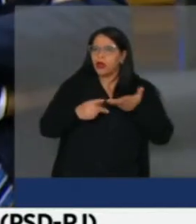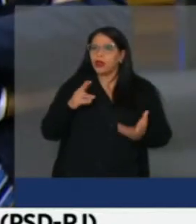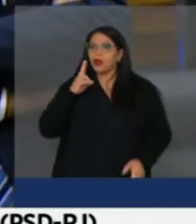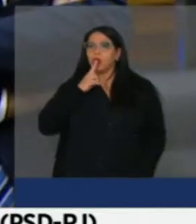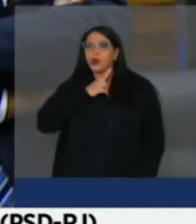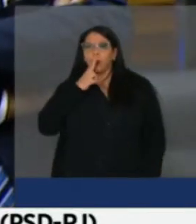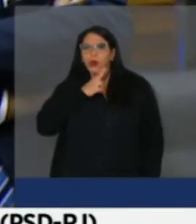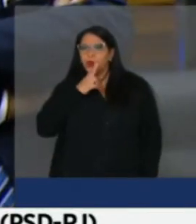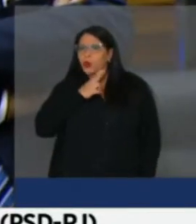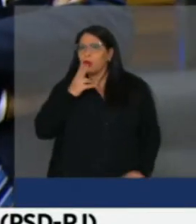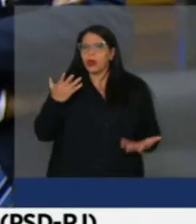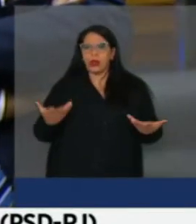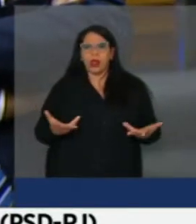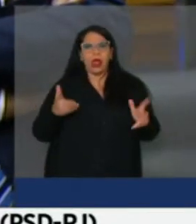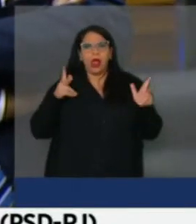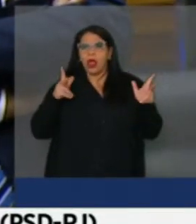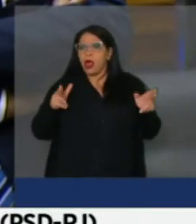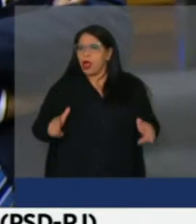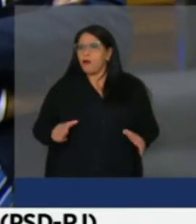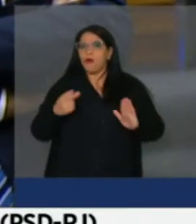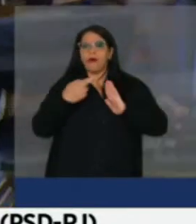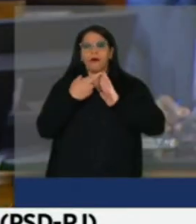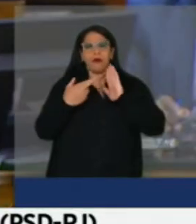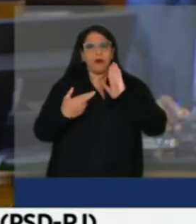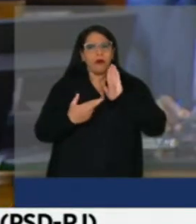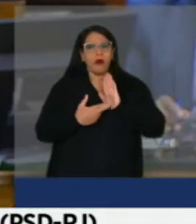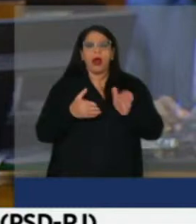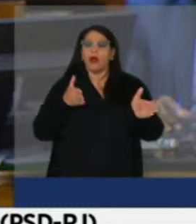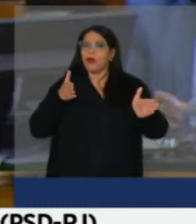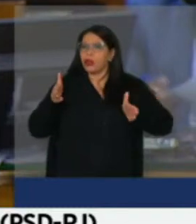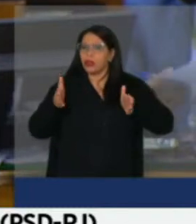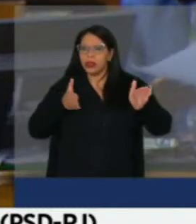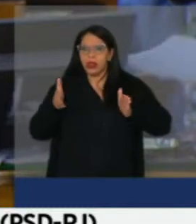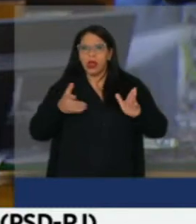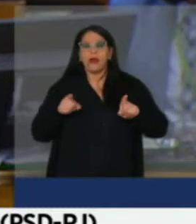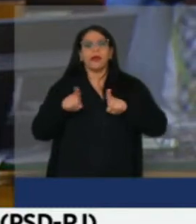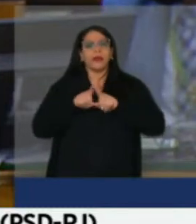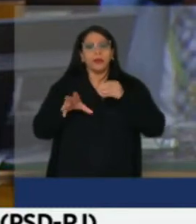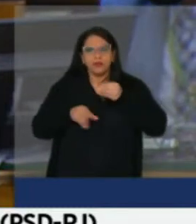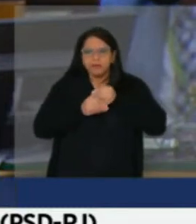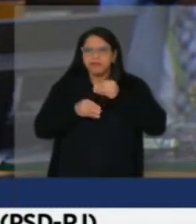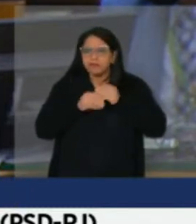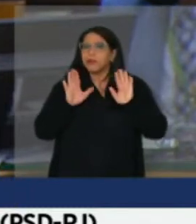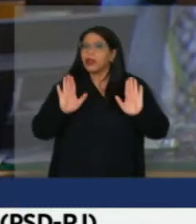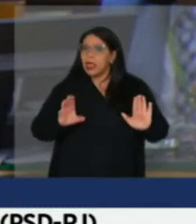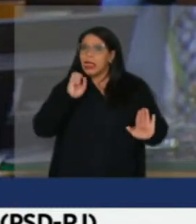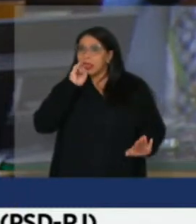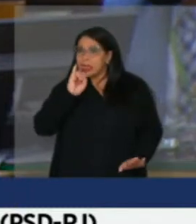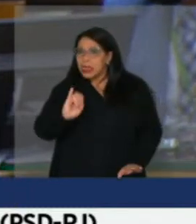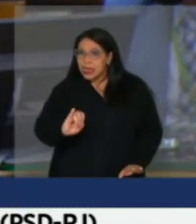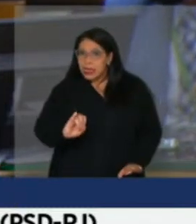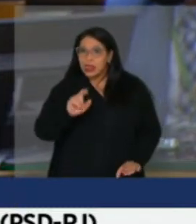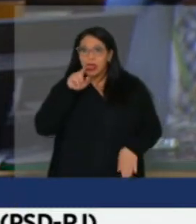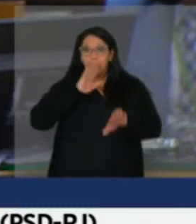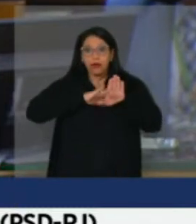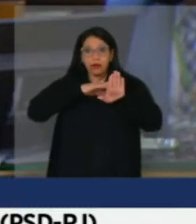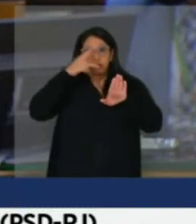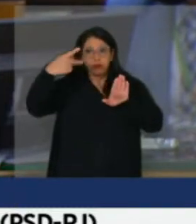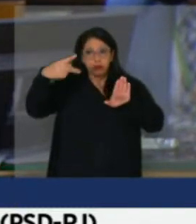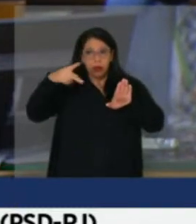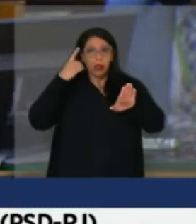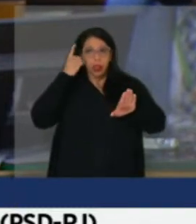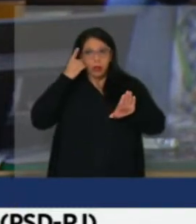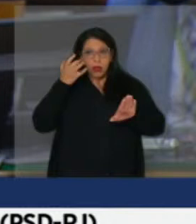plenário, com as mesmas regras, com os mesmos prazos, com os mesmos requerimentos. Então, se Vossa Excelência, o partido de Vossa Excelência,